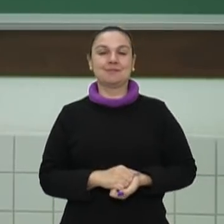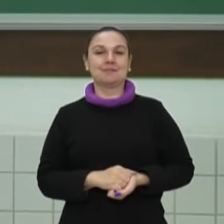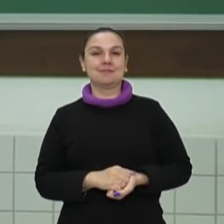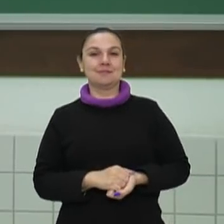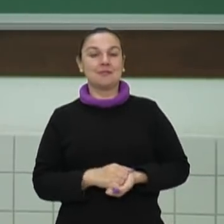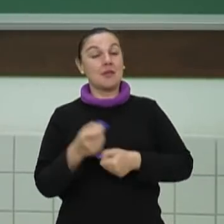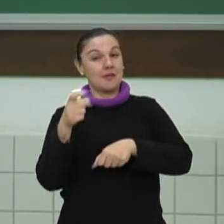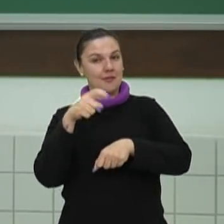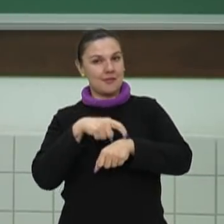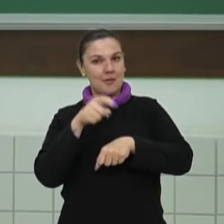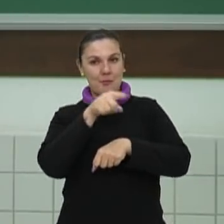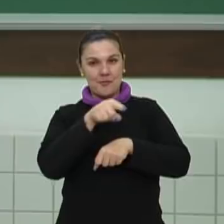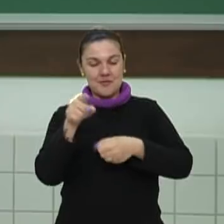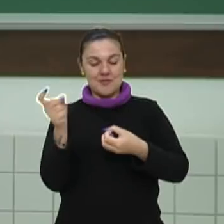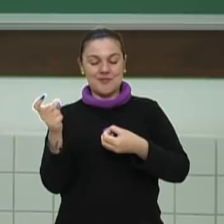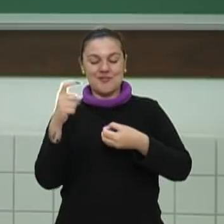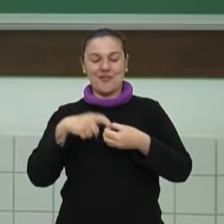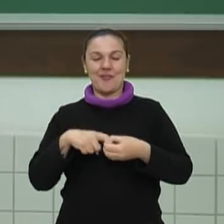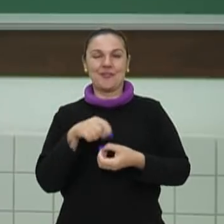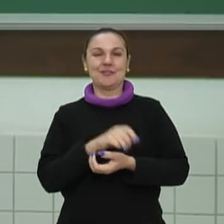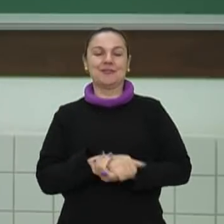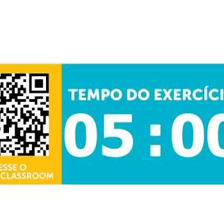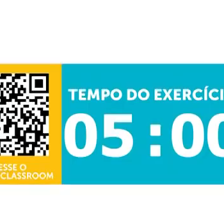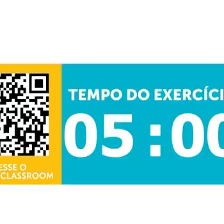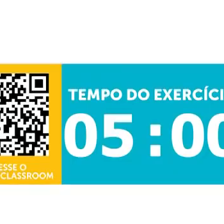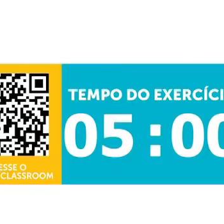ok? Então eu já volto com a solução.